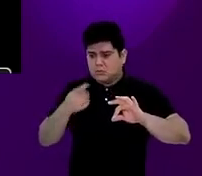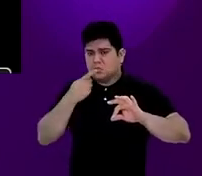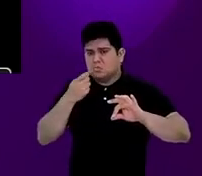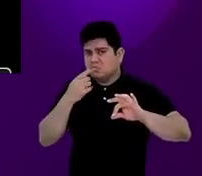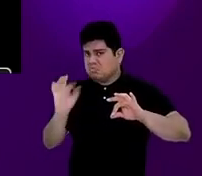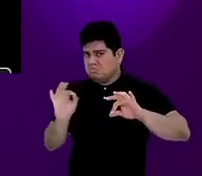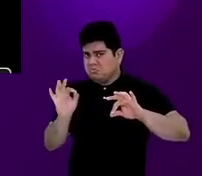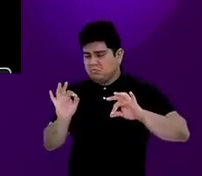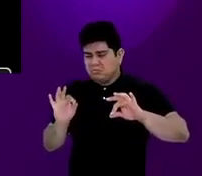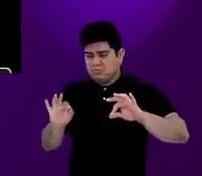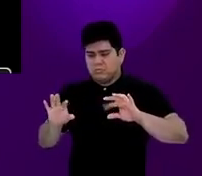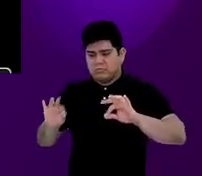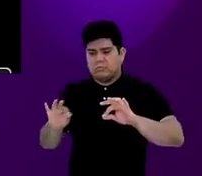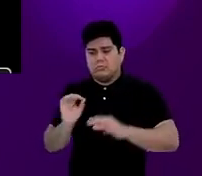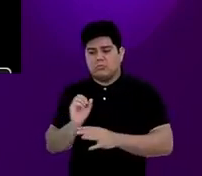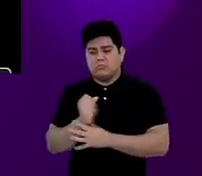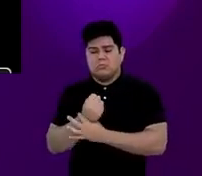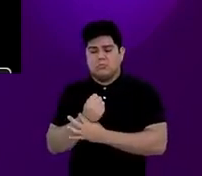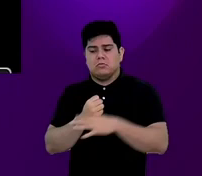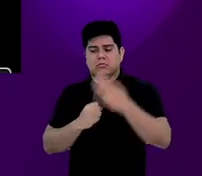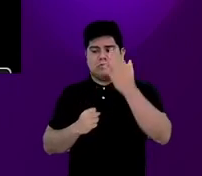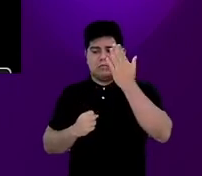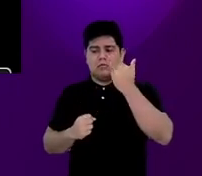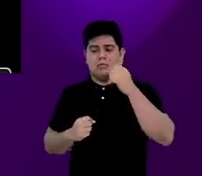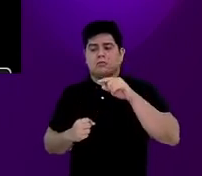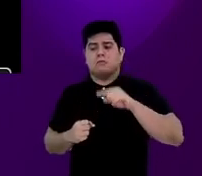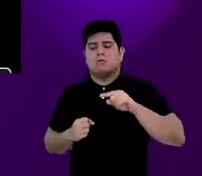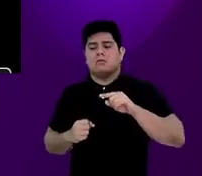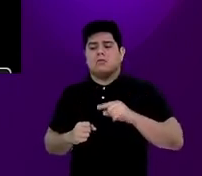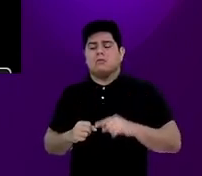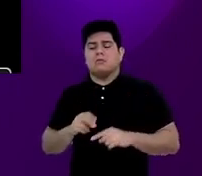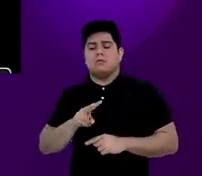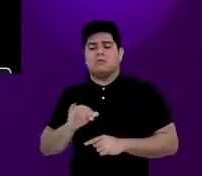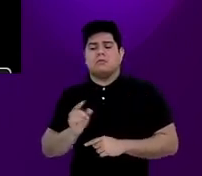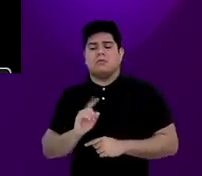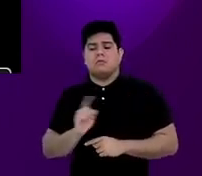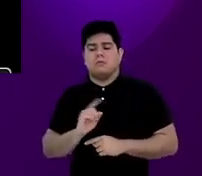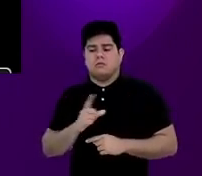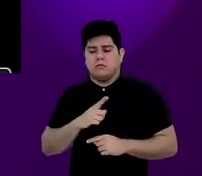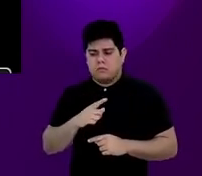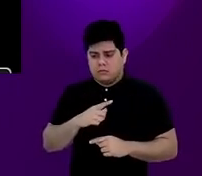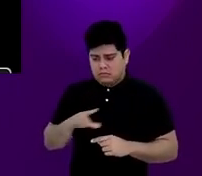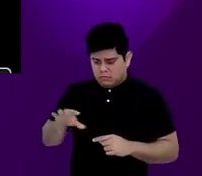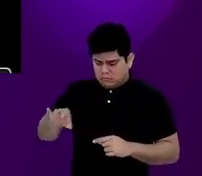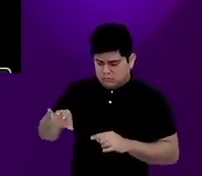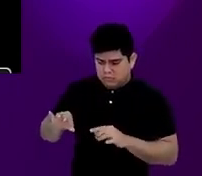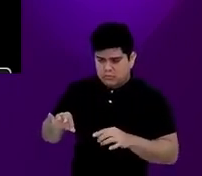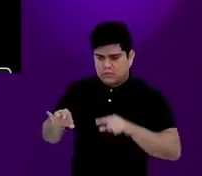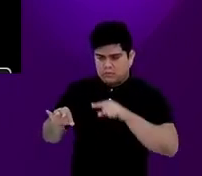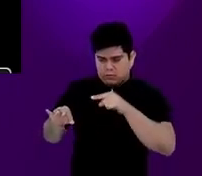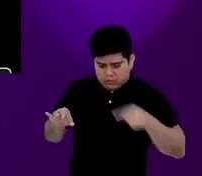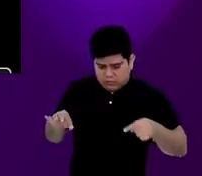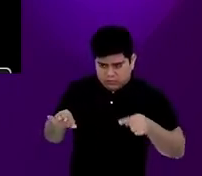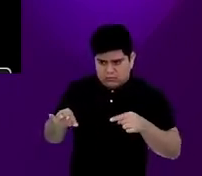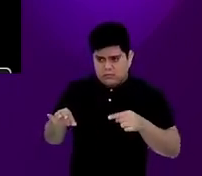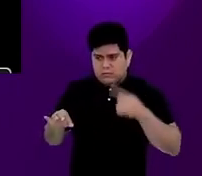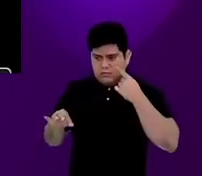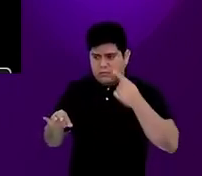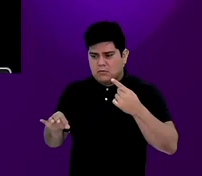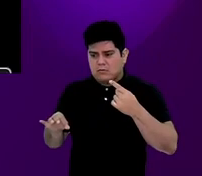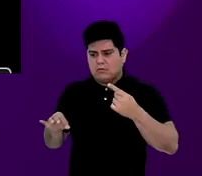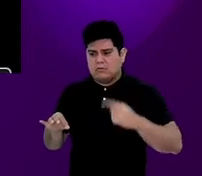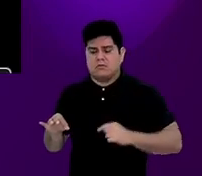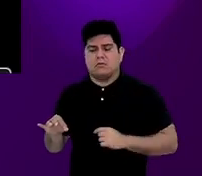rim, então a gente tem segurança em saber que não vai, quando você seccionar, que não vai sangrar, o fígado está verde, o fígado está